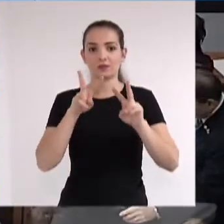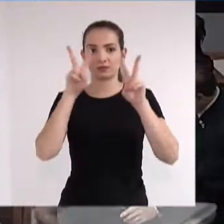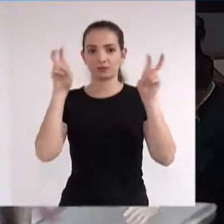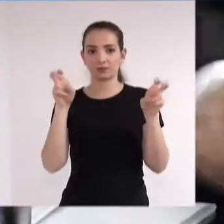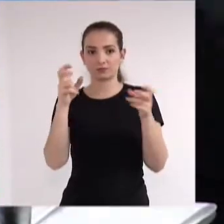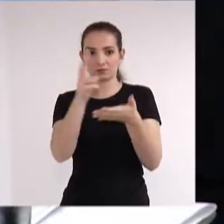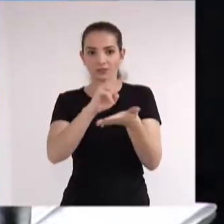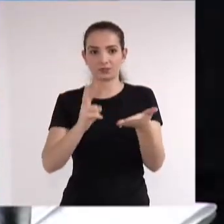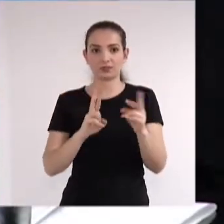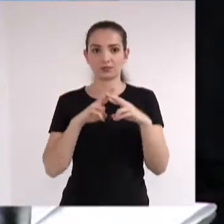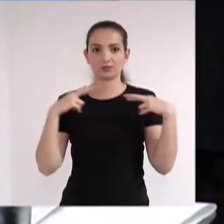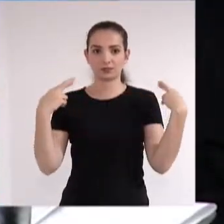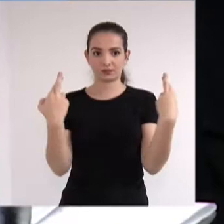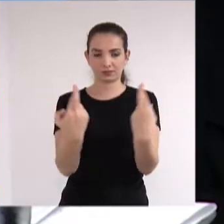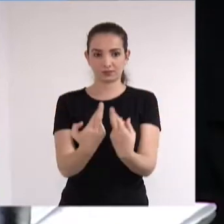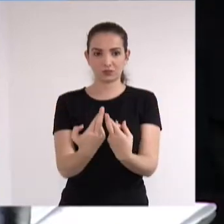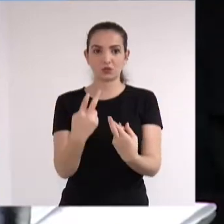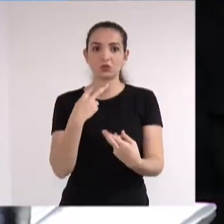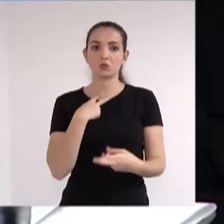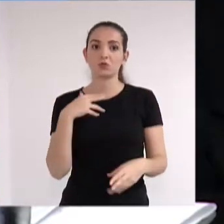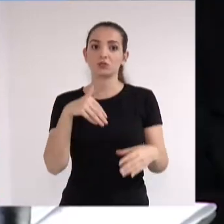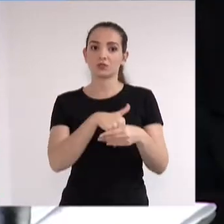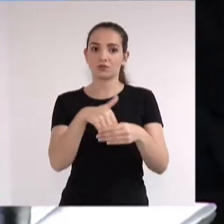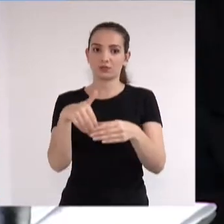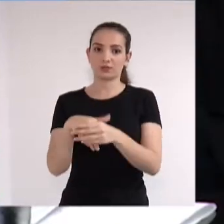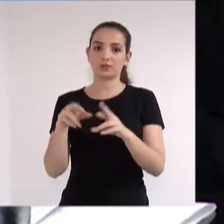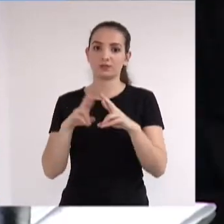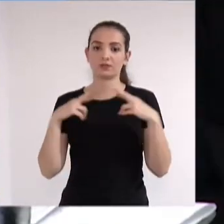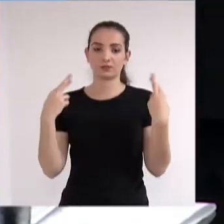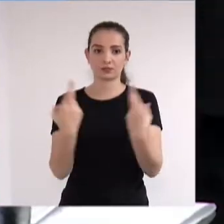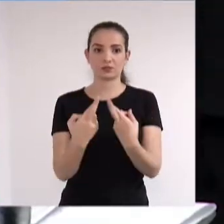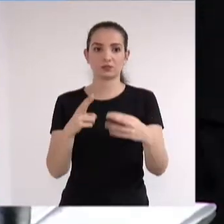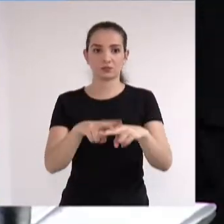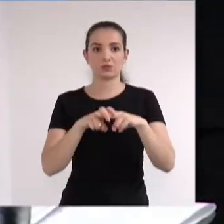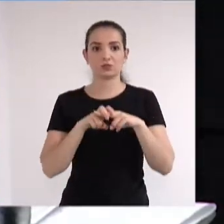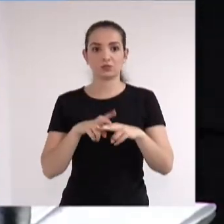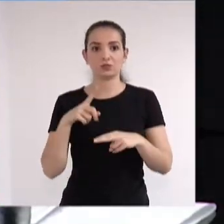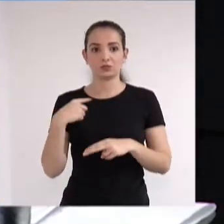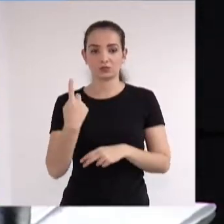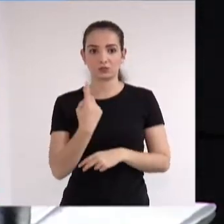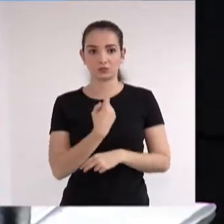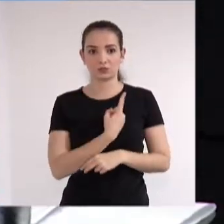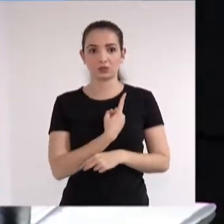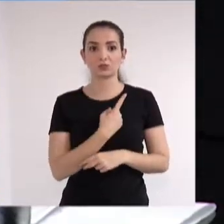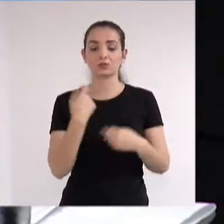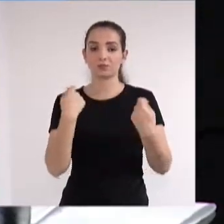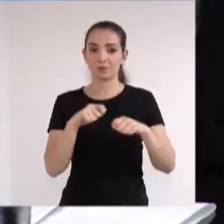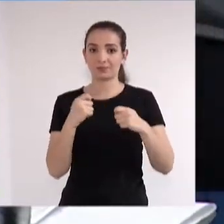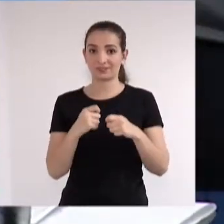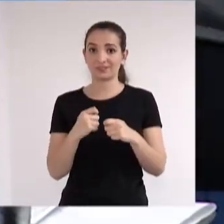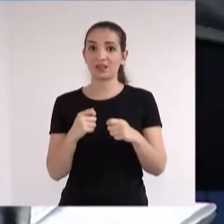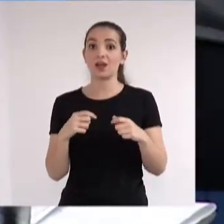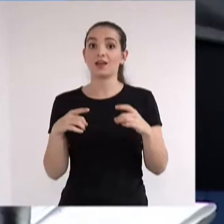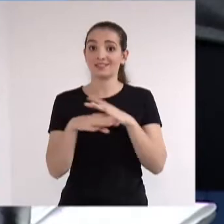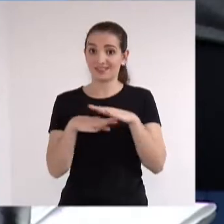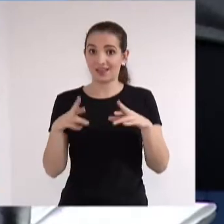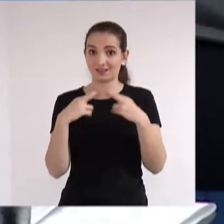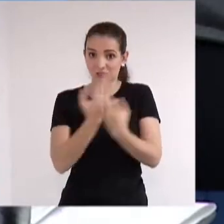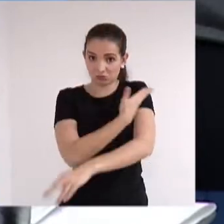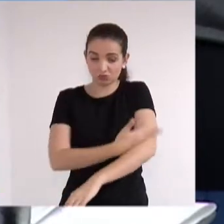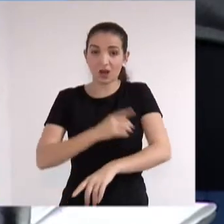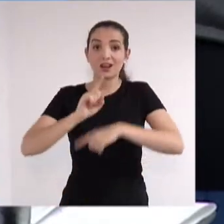na sessão não pode ser votada na sessão. Então, nós vamos ter que convocar, se quisermos cumprir a